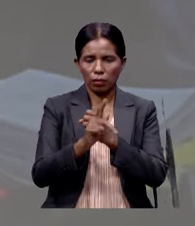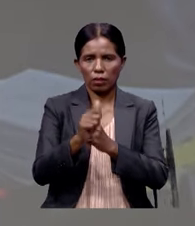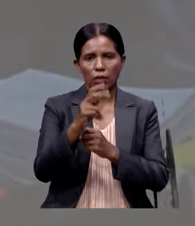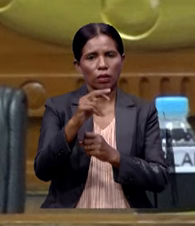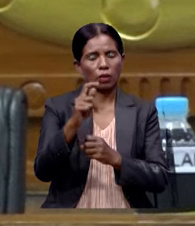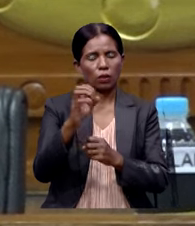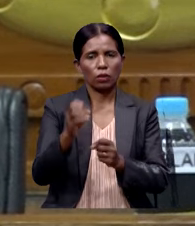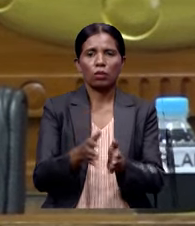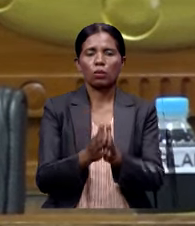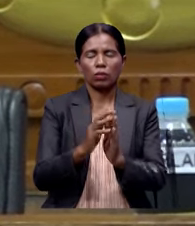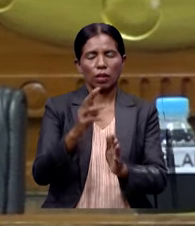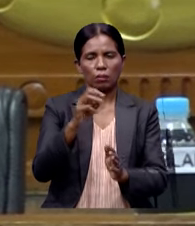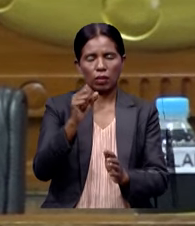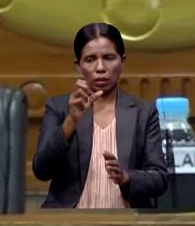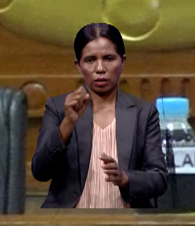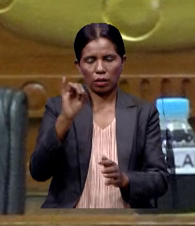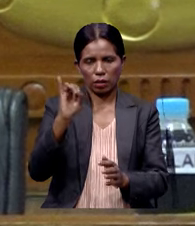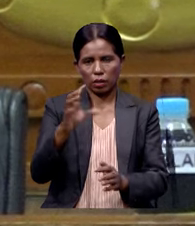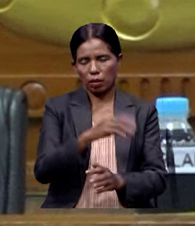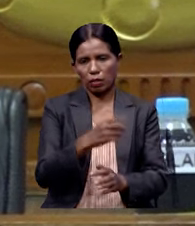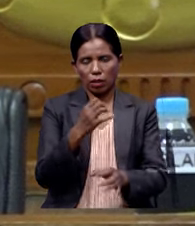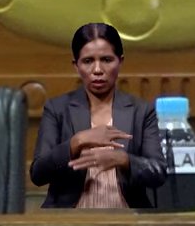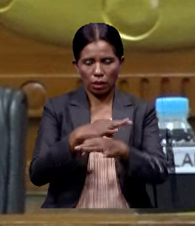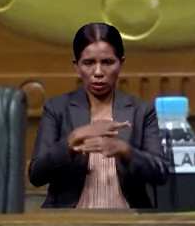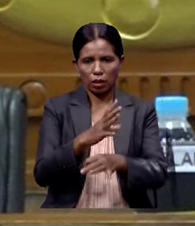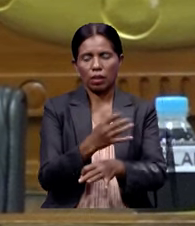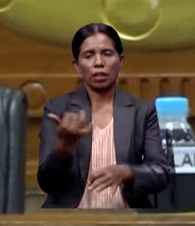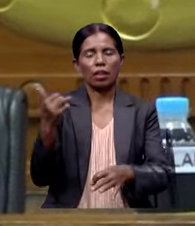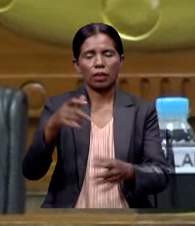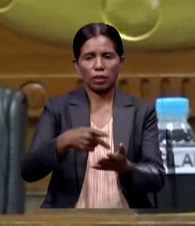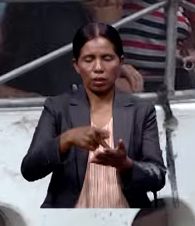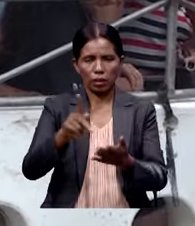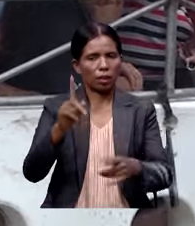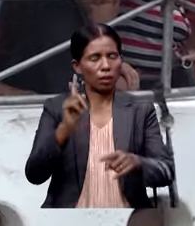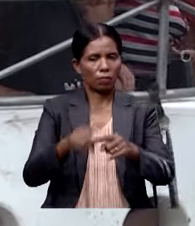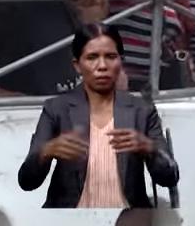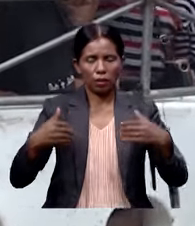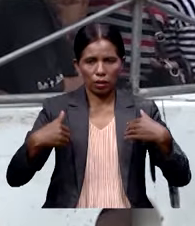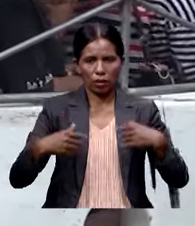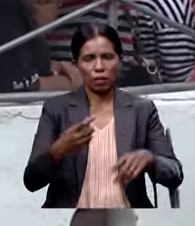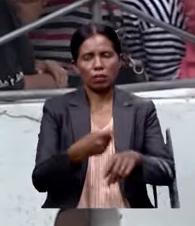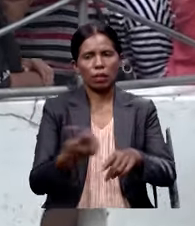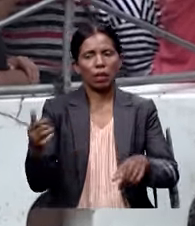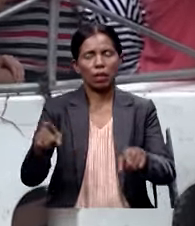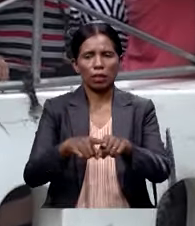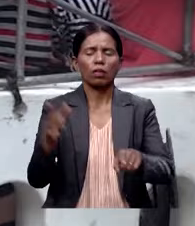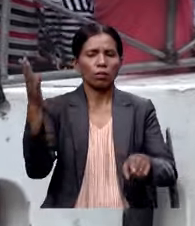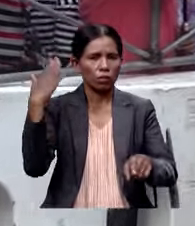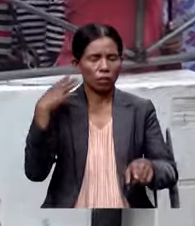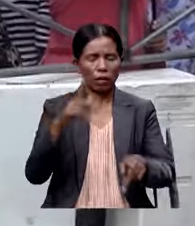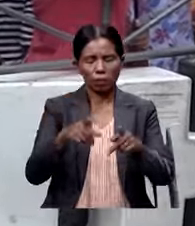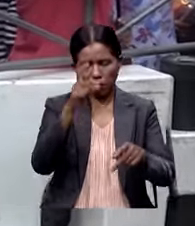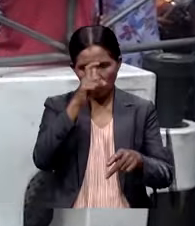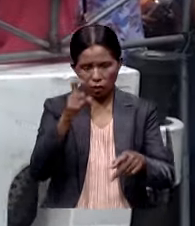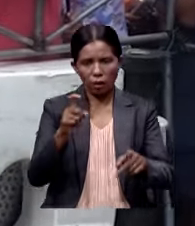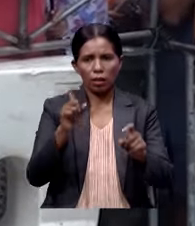russo MSSI, atua de assistente pagamento, ba idoso sira. Nune labela acontece tan situação sira nessan antes, idoso balon tem